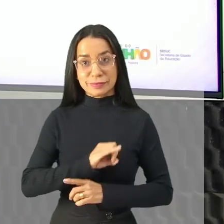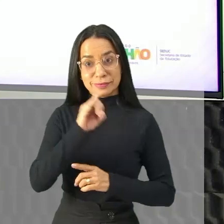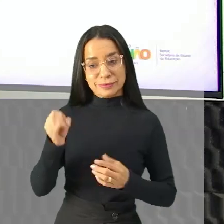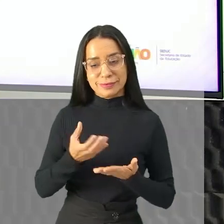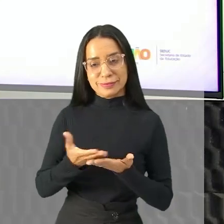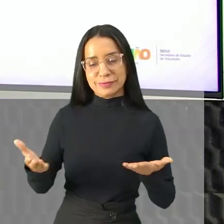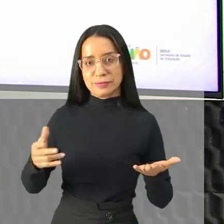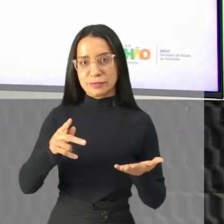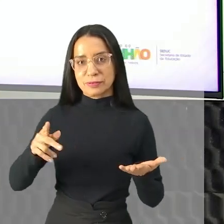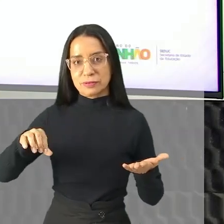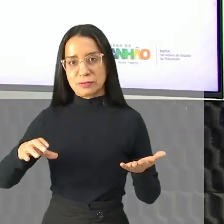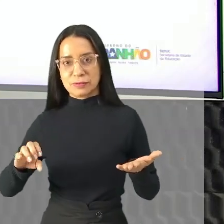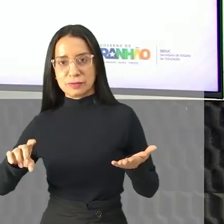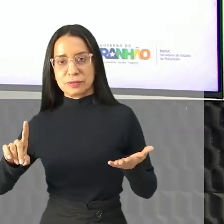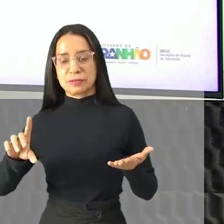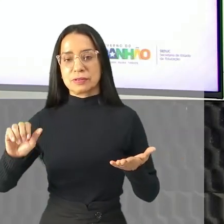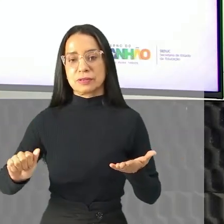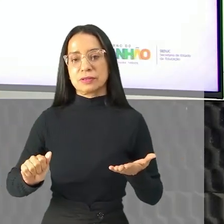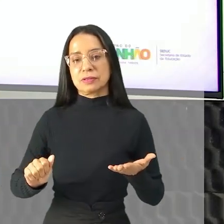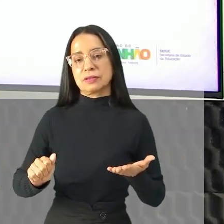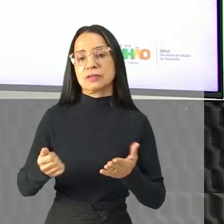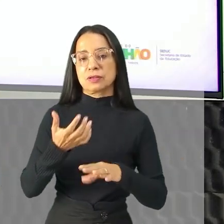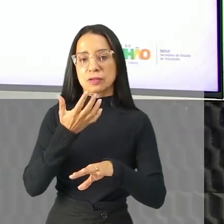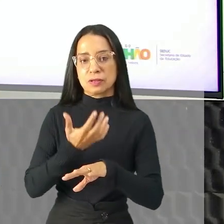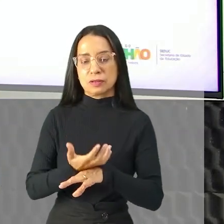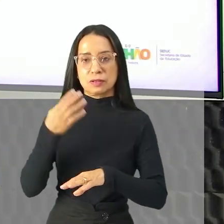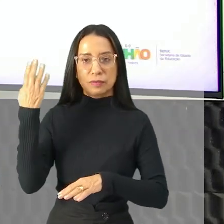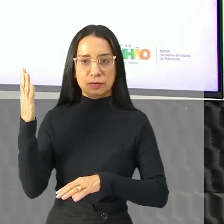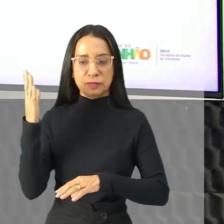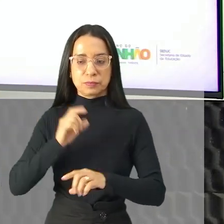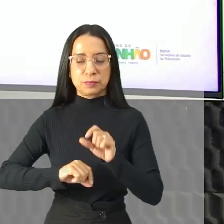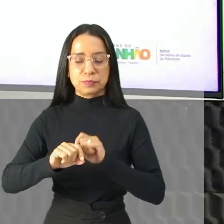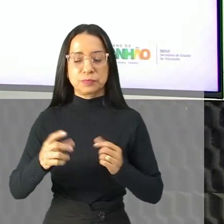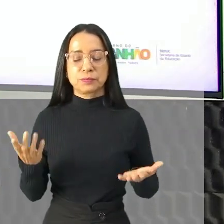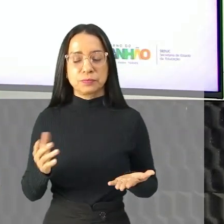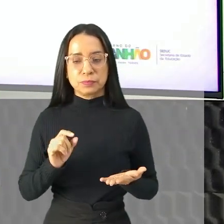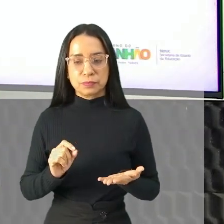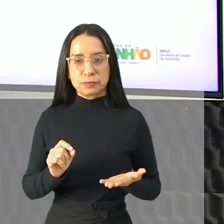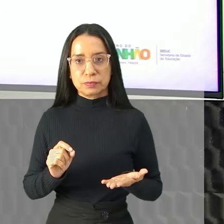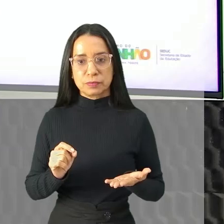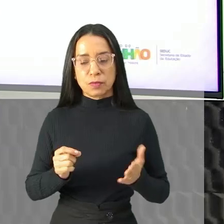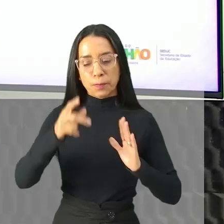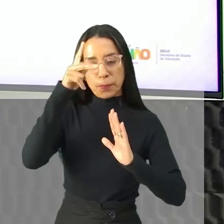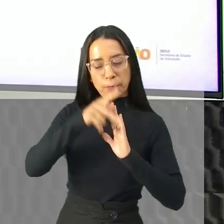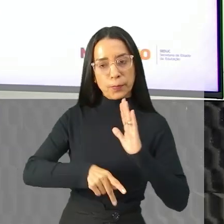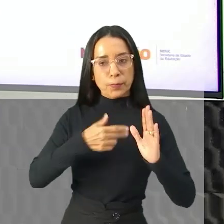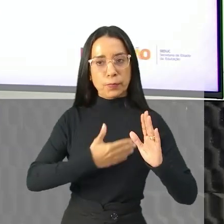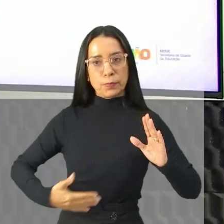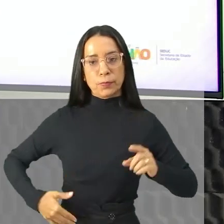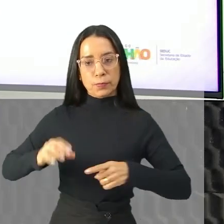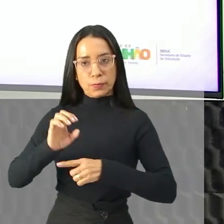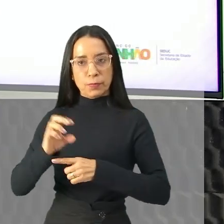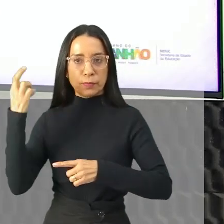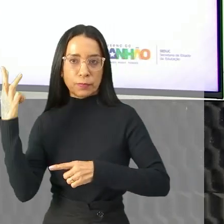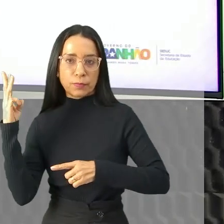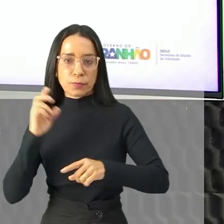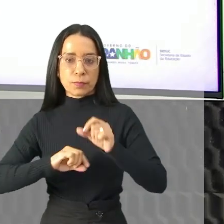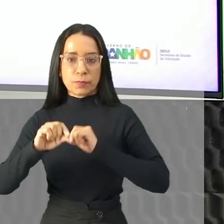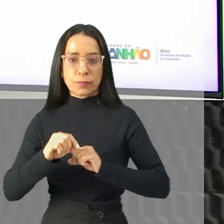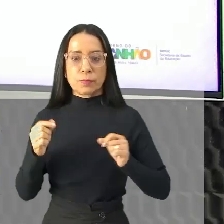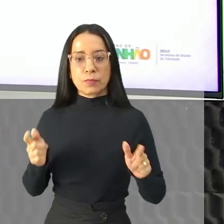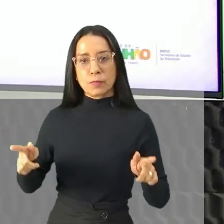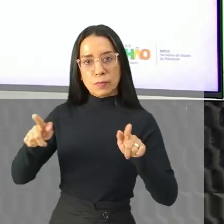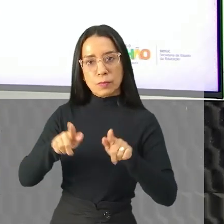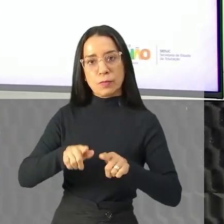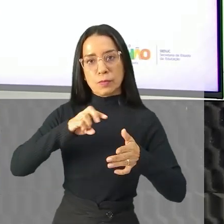Oi, pessoal, professora Elida Bogé aqui de volta com vocês, professora de Biologia, tá? Nesse projeto aqui do Governo do Estado do Maranhão, por meio